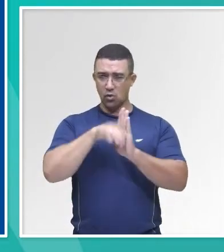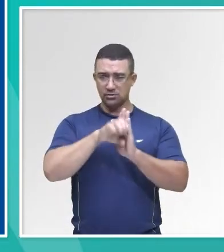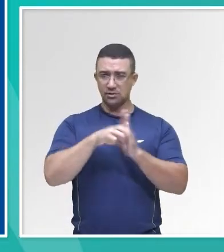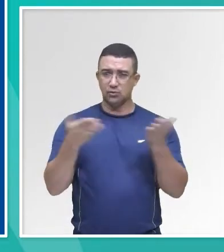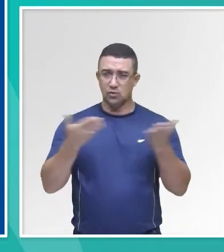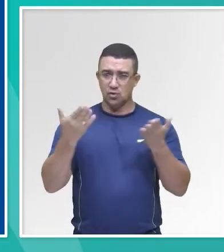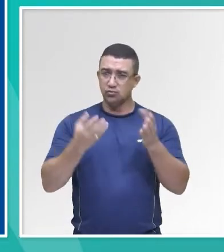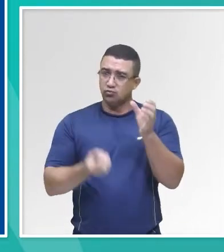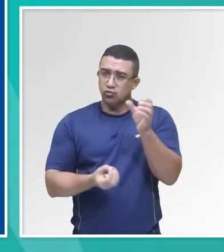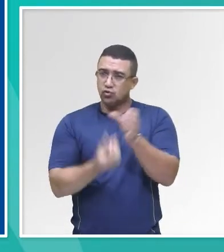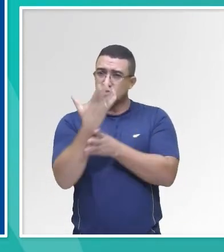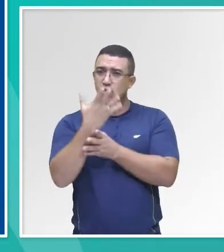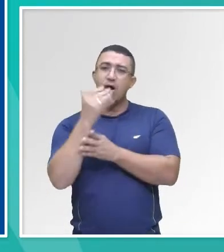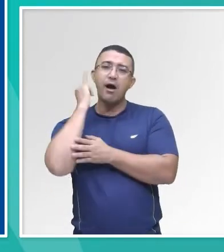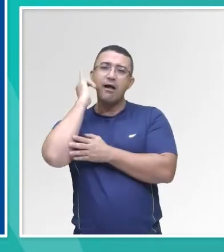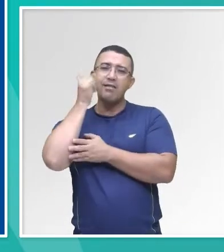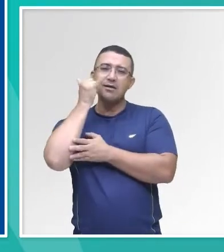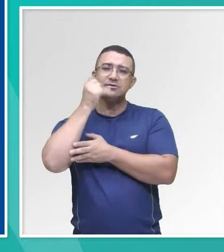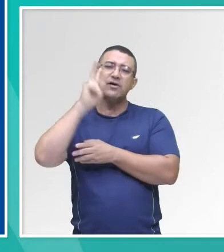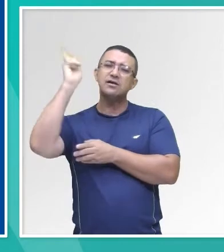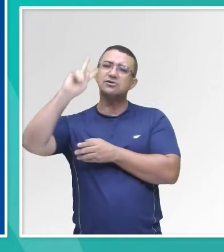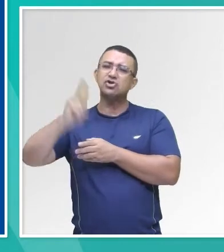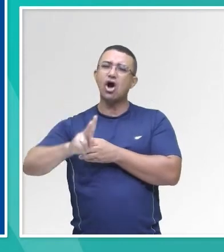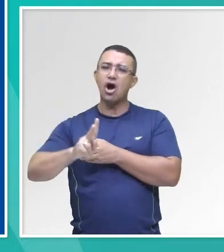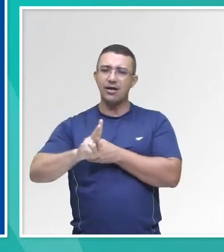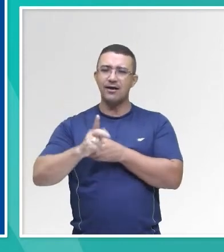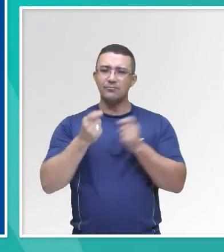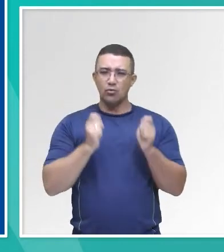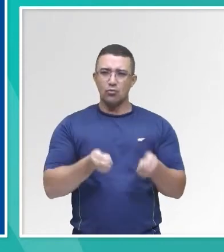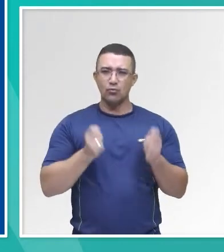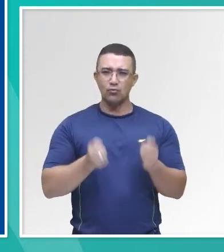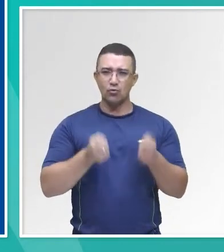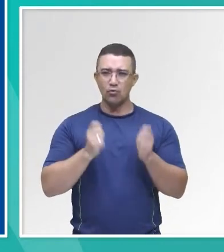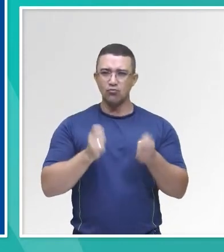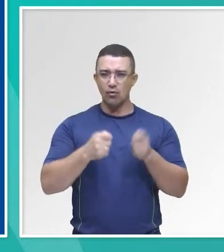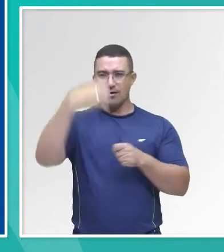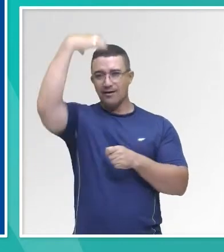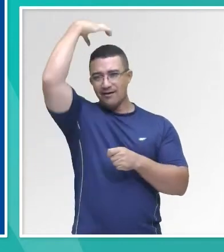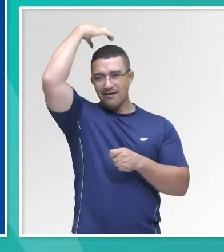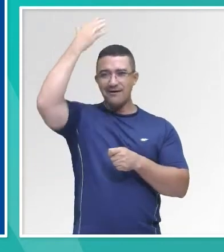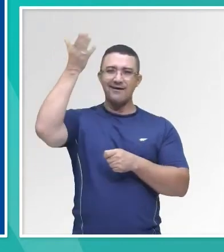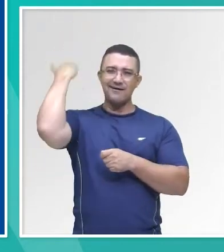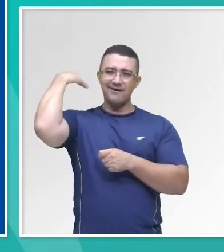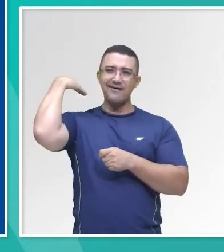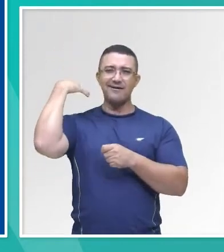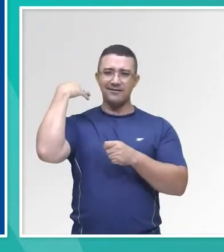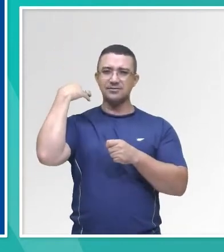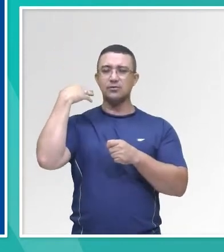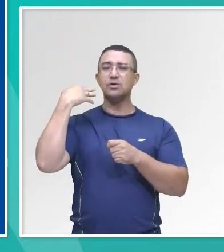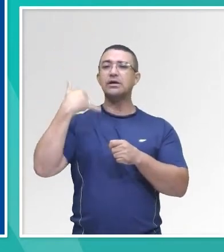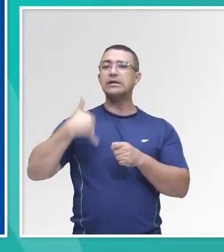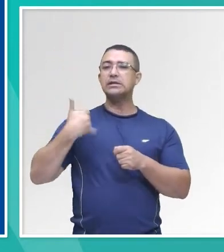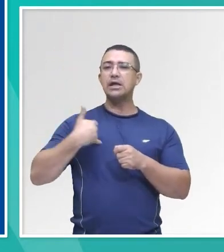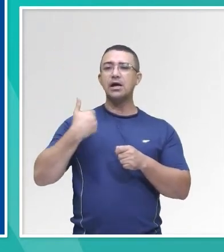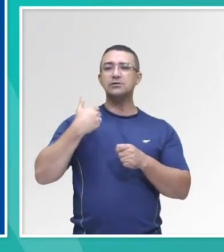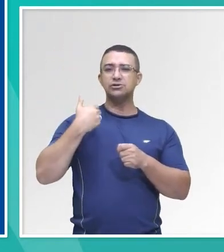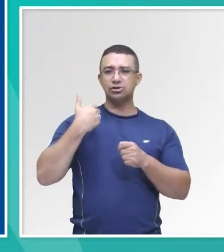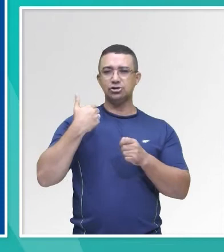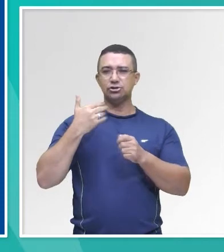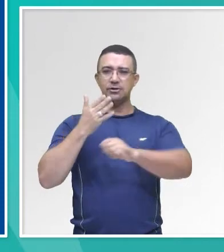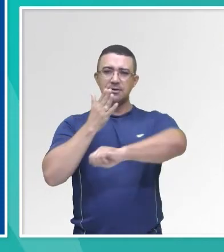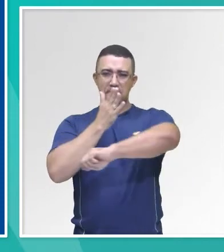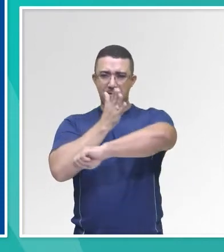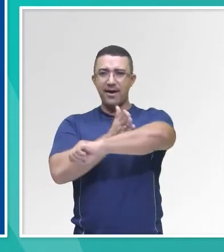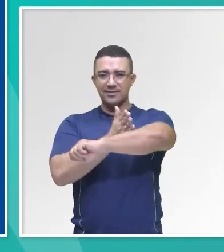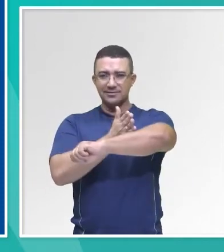das narrativas medievais, olha só. Então, ele surgiu ali das narrativas lá da Idade Média, em versos. Daqui a pouco eu